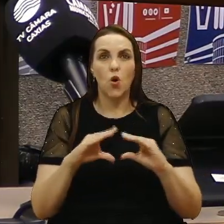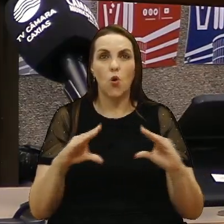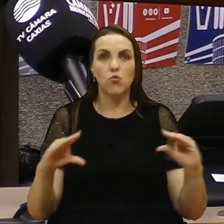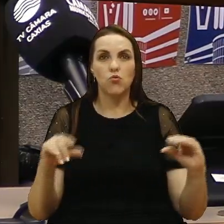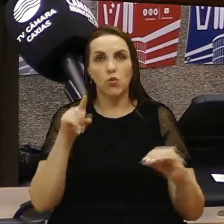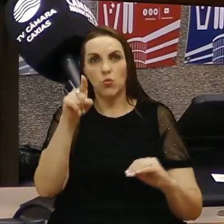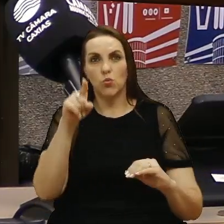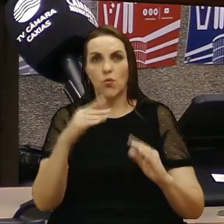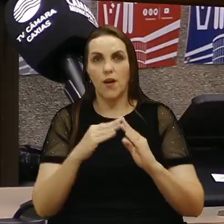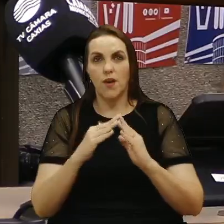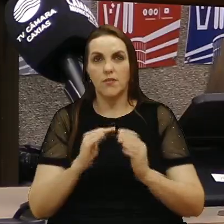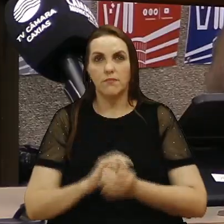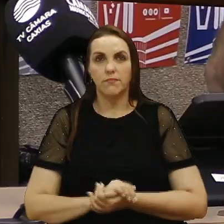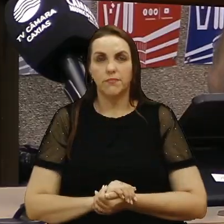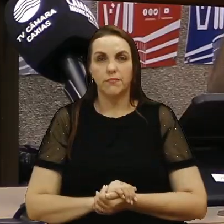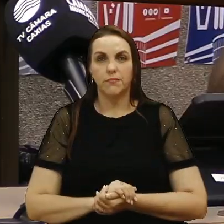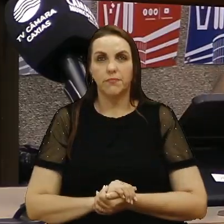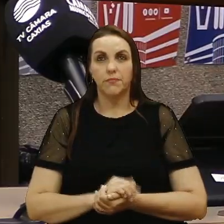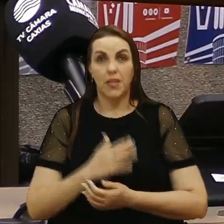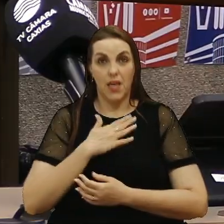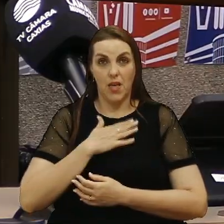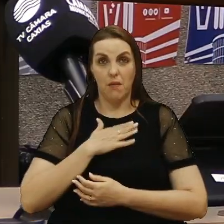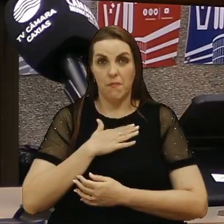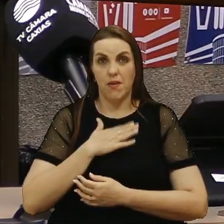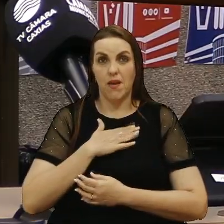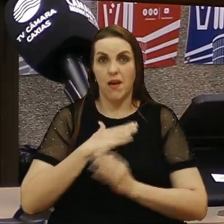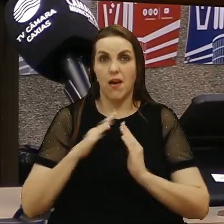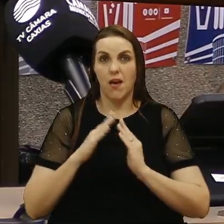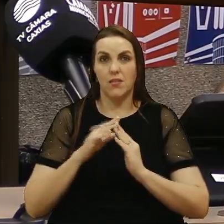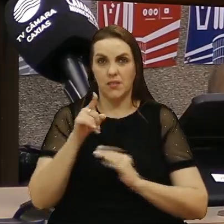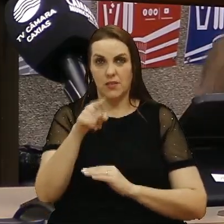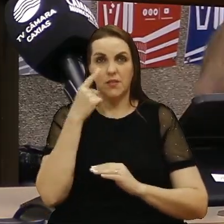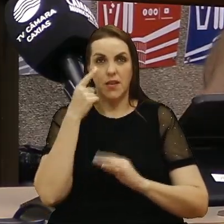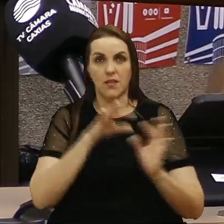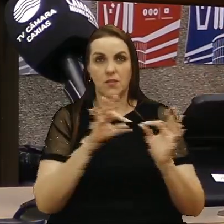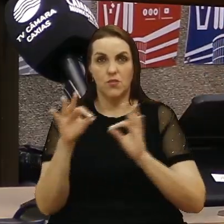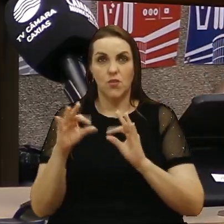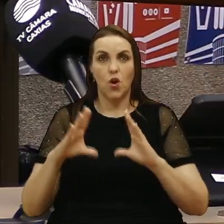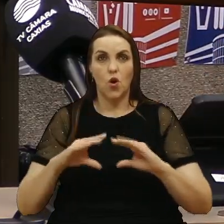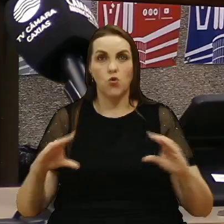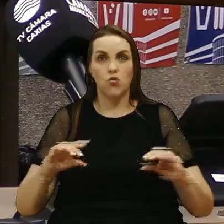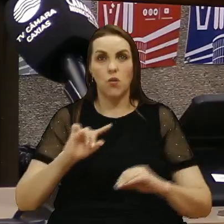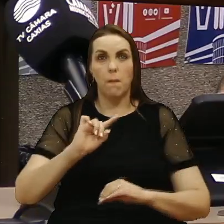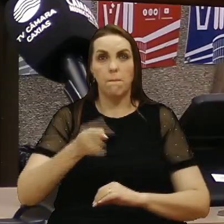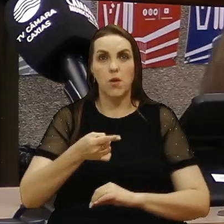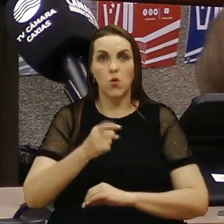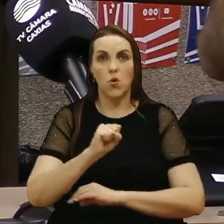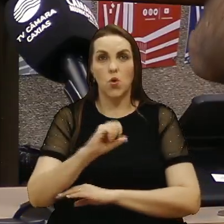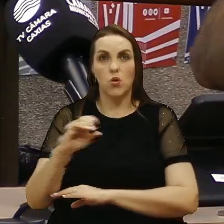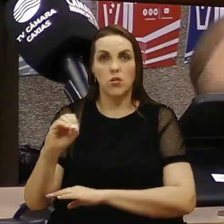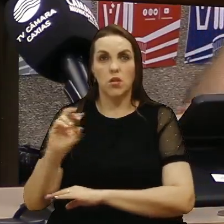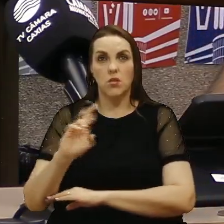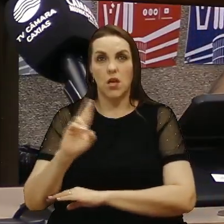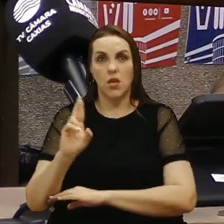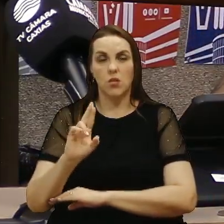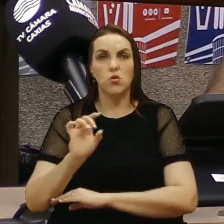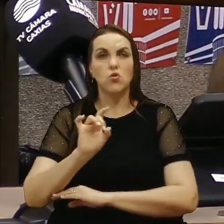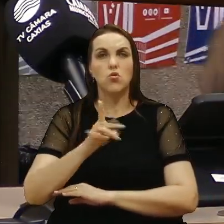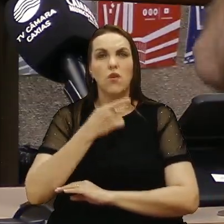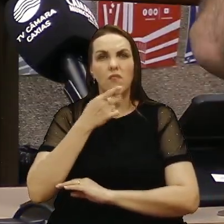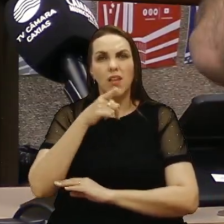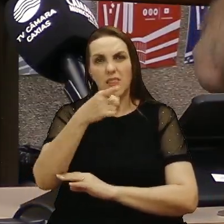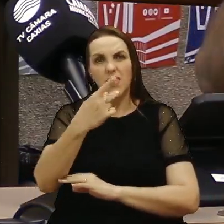casa, vereador. Eu, na minha casa, você que está assistindo, eu tenho um colchão de R$ 1.800. Eu gostaria que o senhor só falasse o